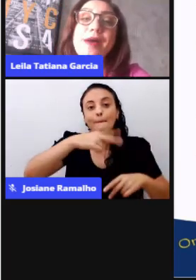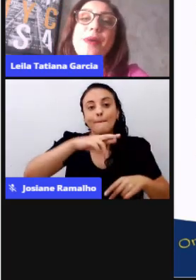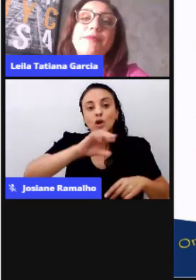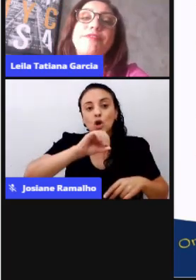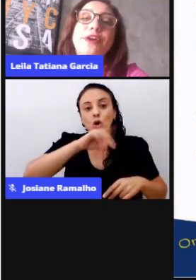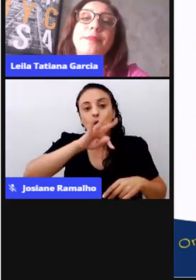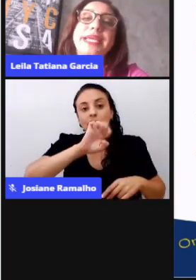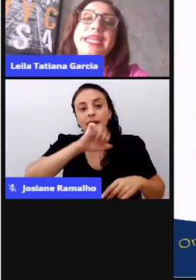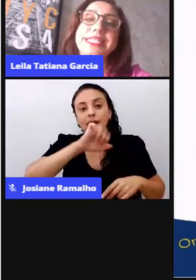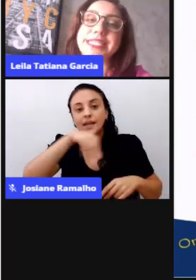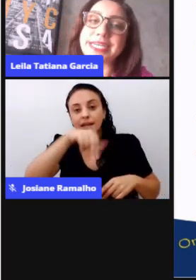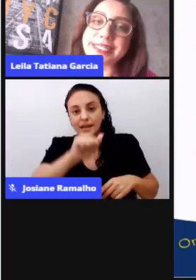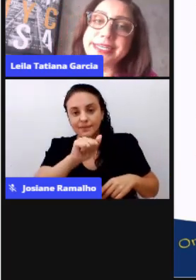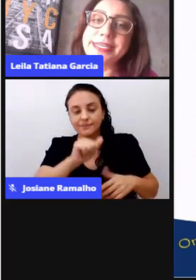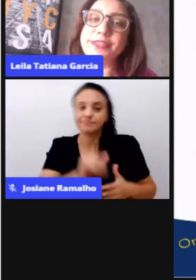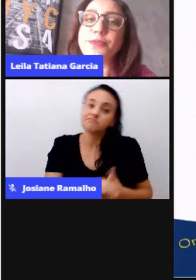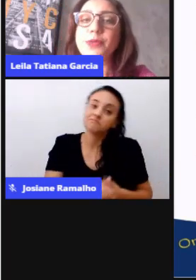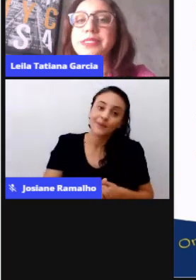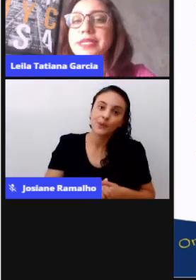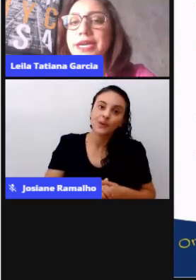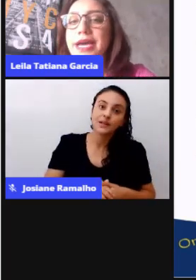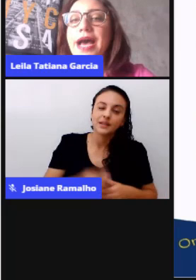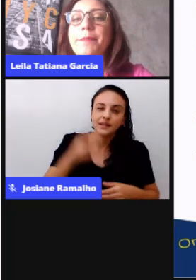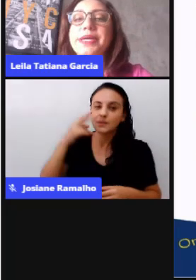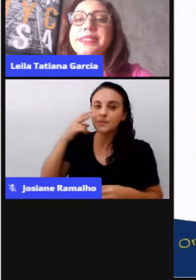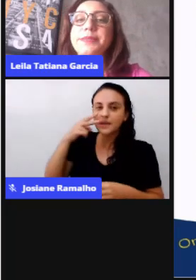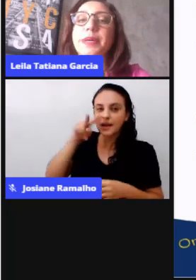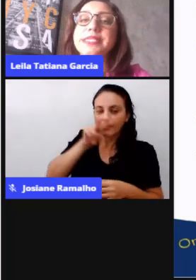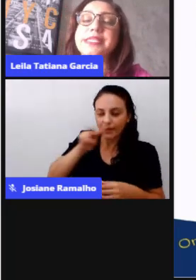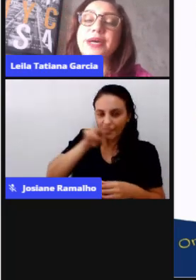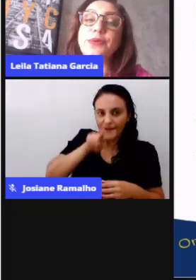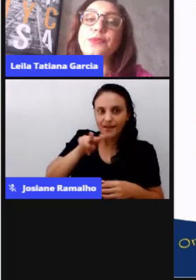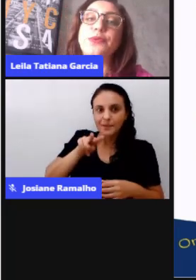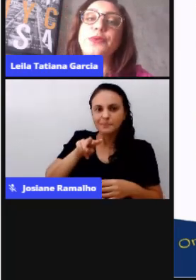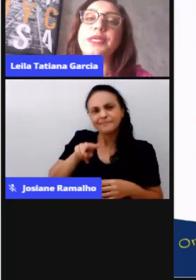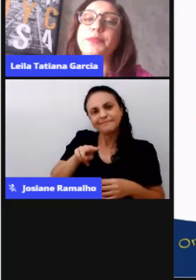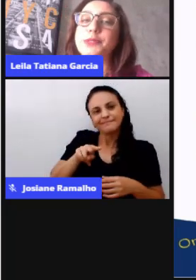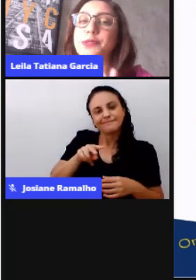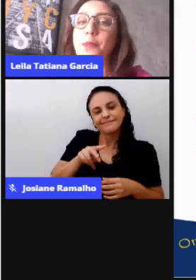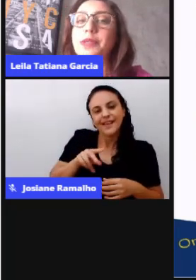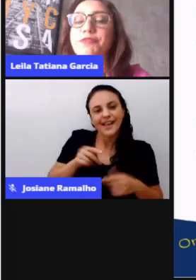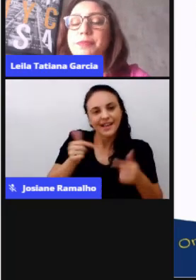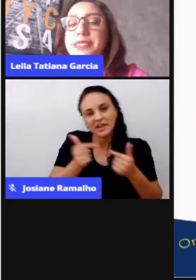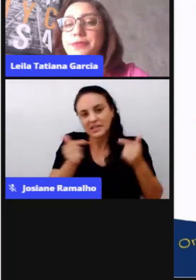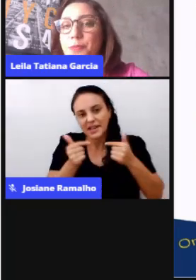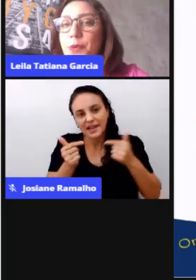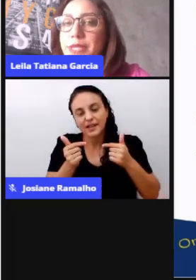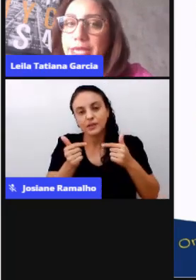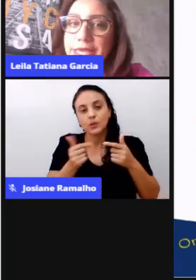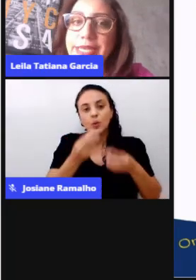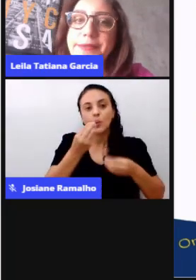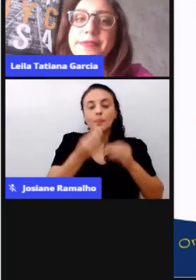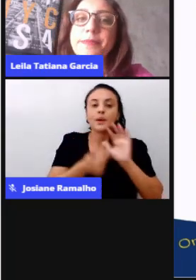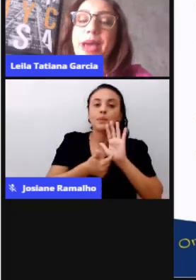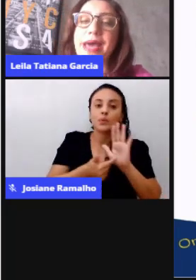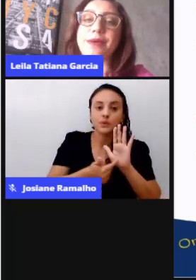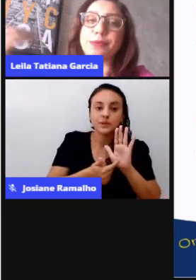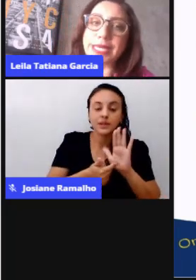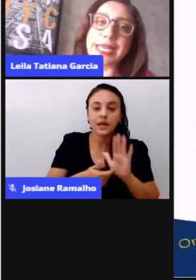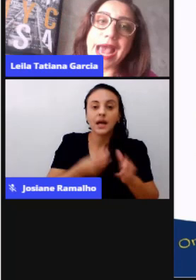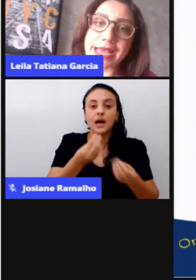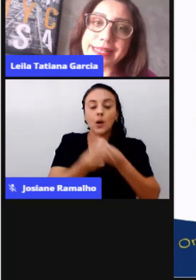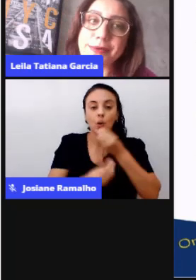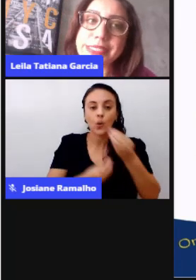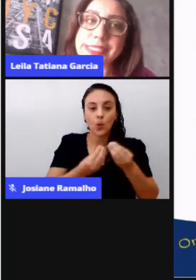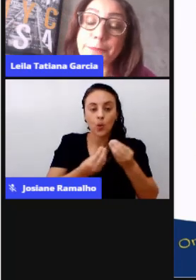Então, assim, é uma forma engraçada de mostrar a participação do ribossomo na formação de proteína